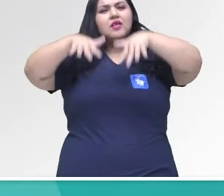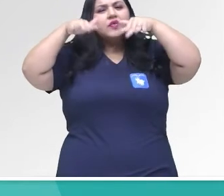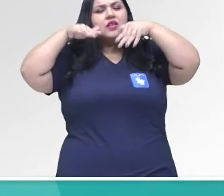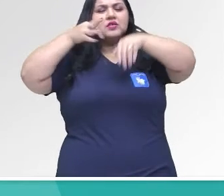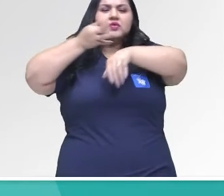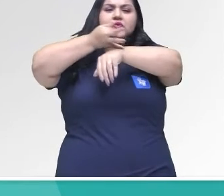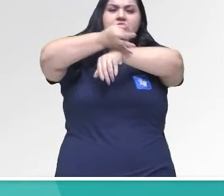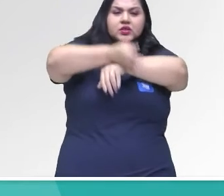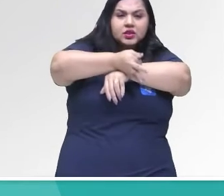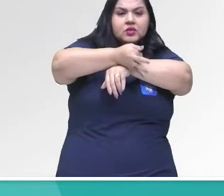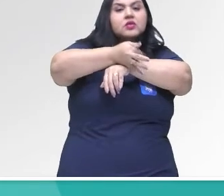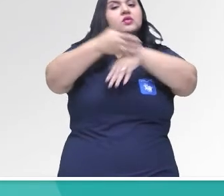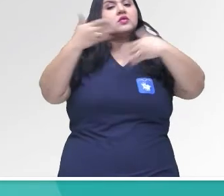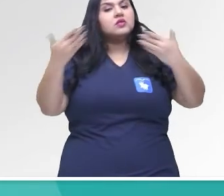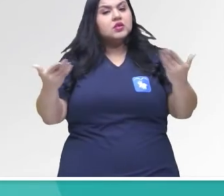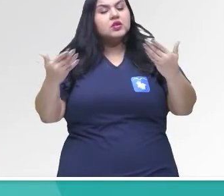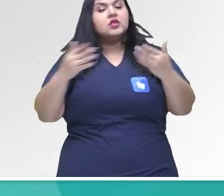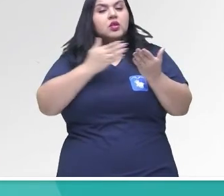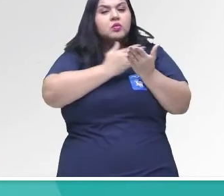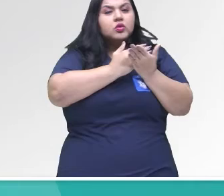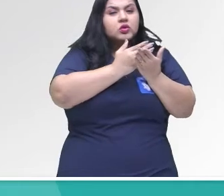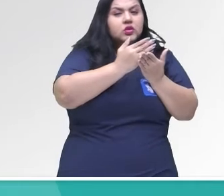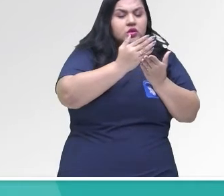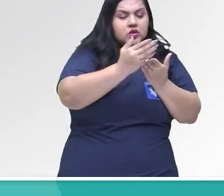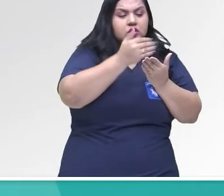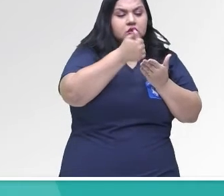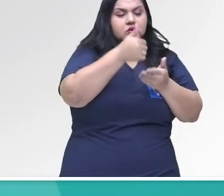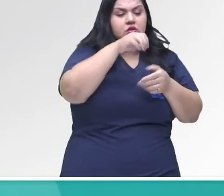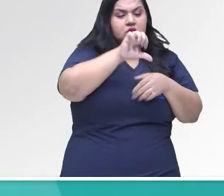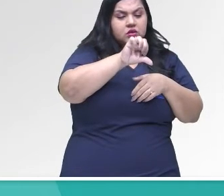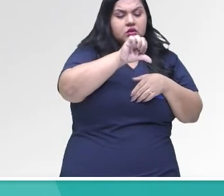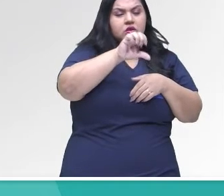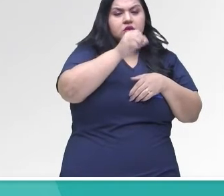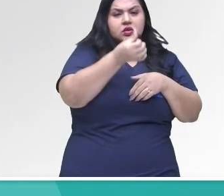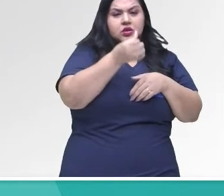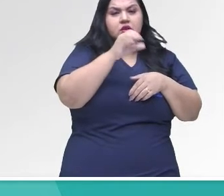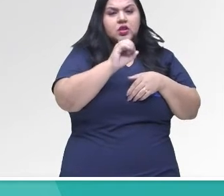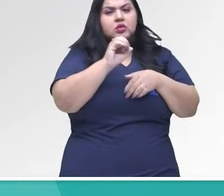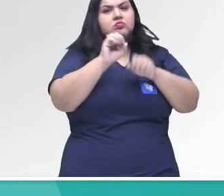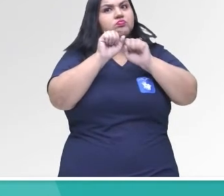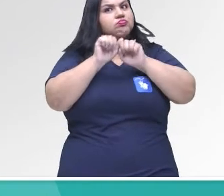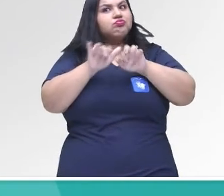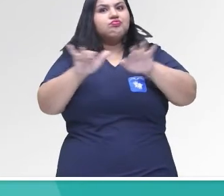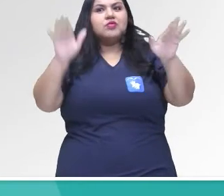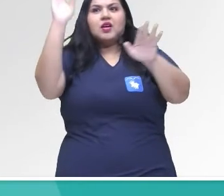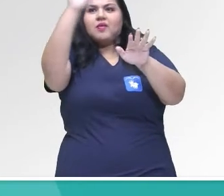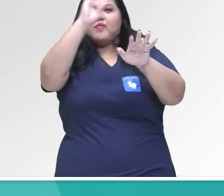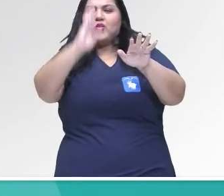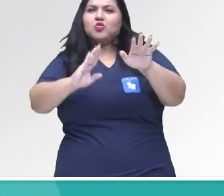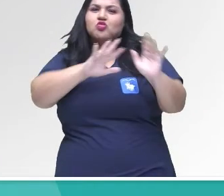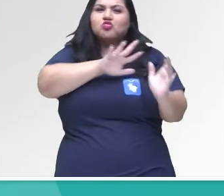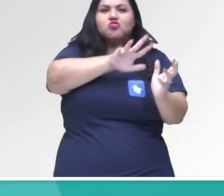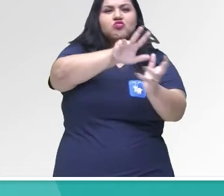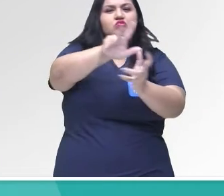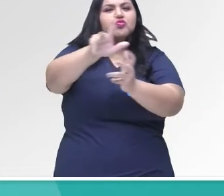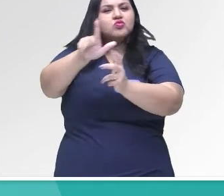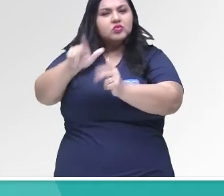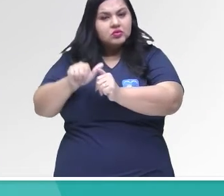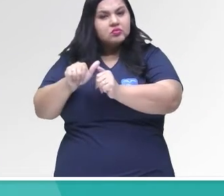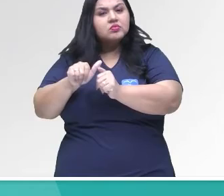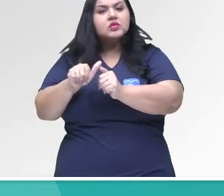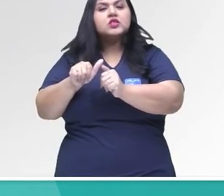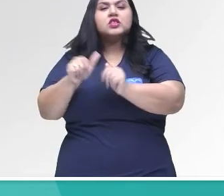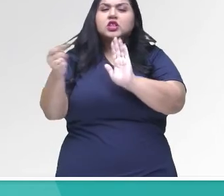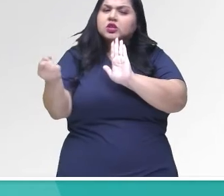cidade, para então, no início da década de 1960, ganhar o Brasil e o mundo, símbolo